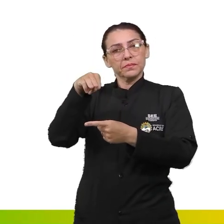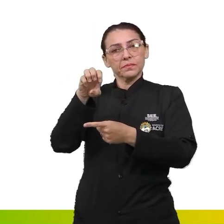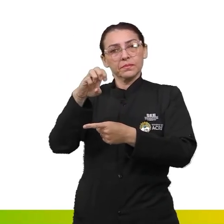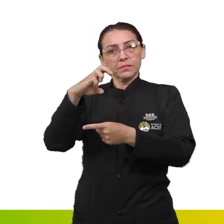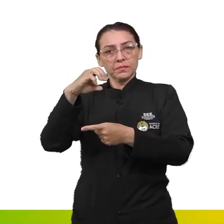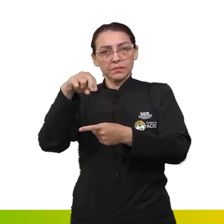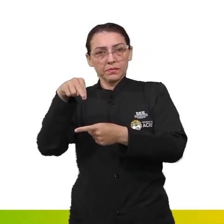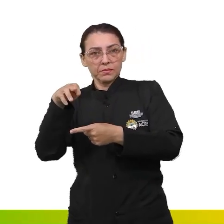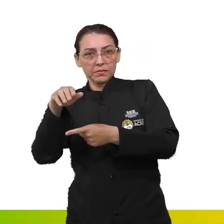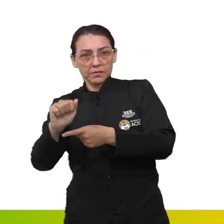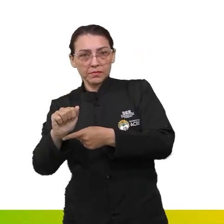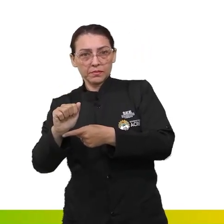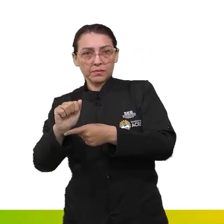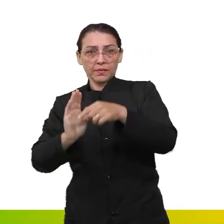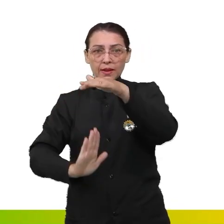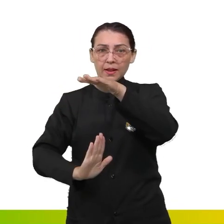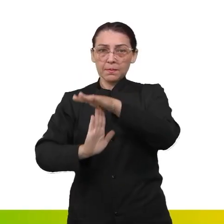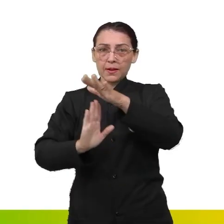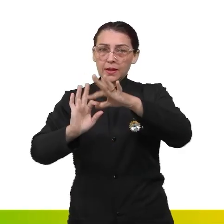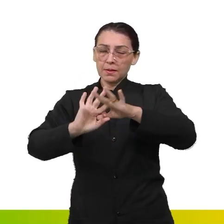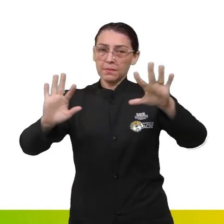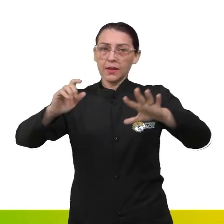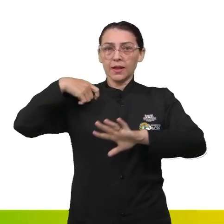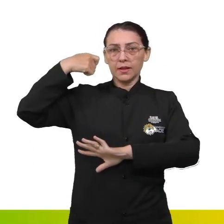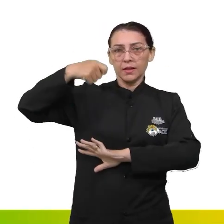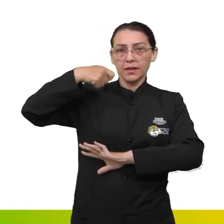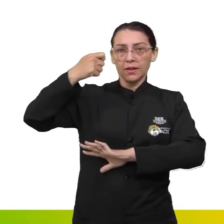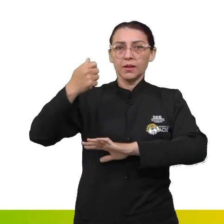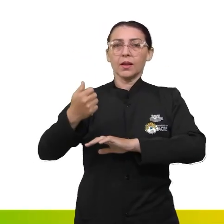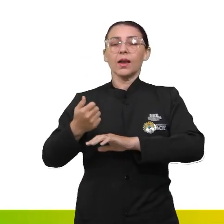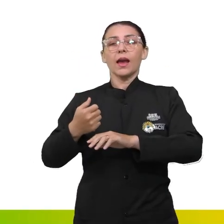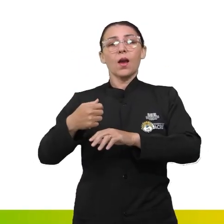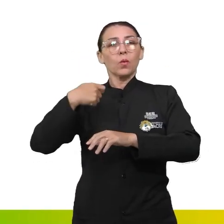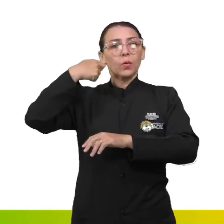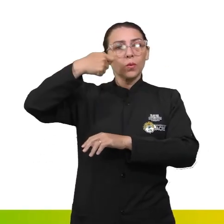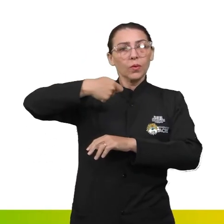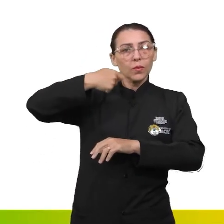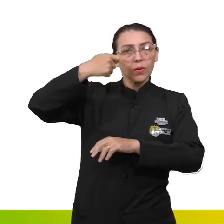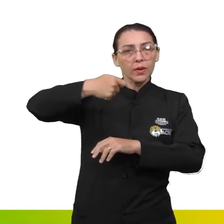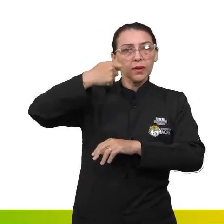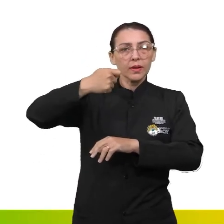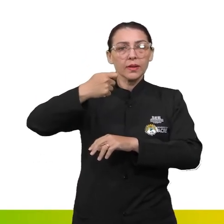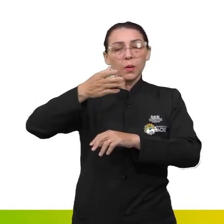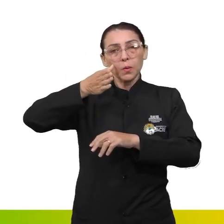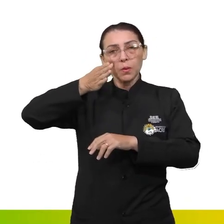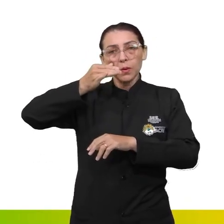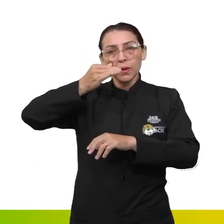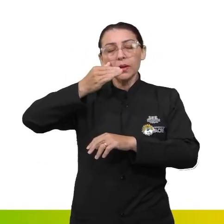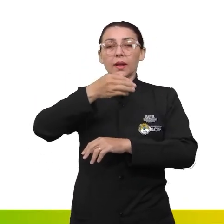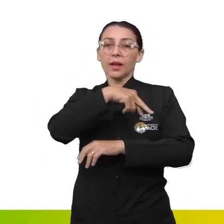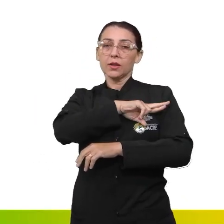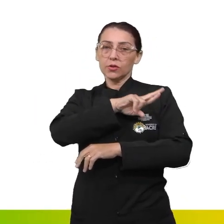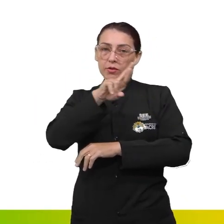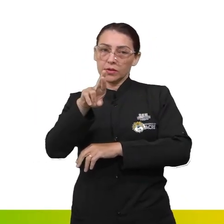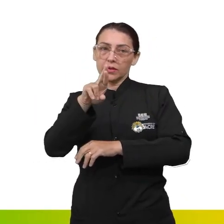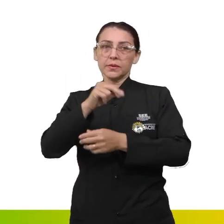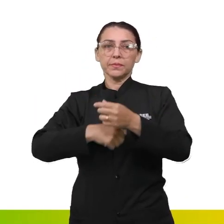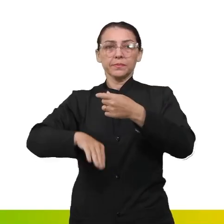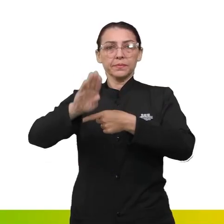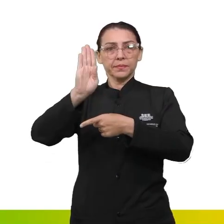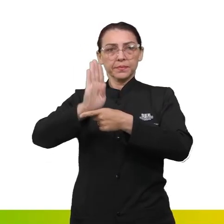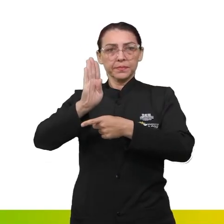o mecenato limitou a liberdade artística ao submeter os artistas aos interesses